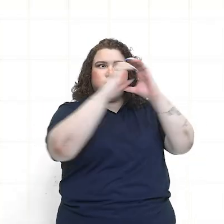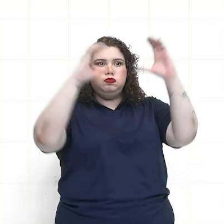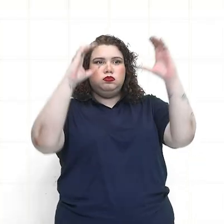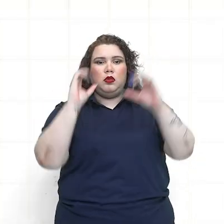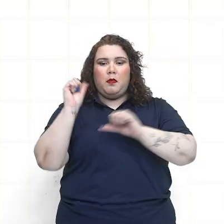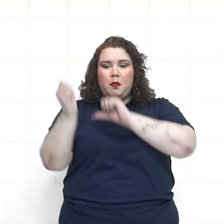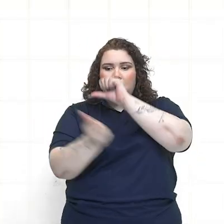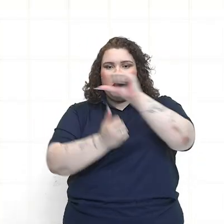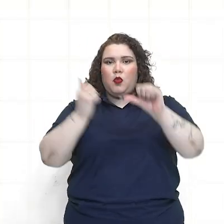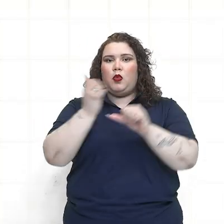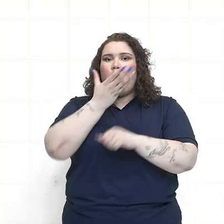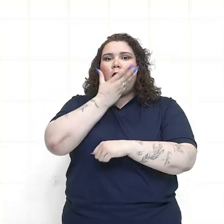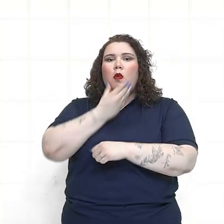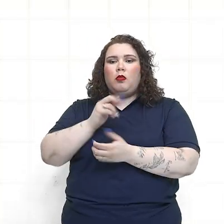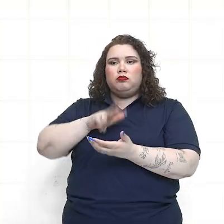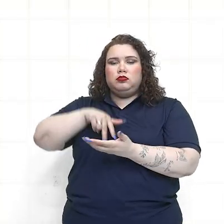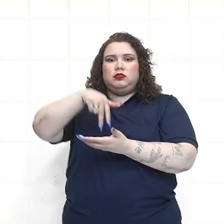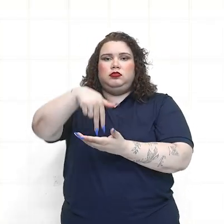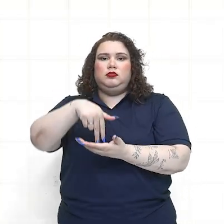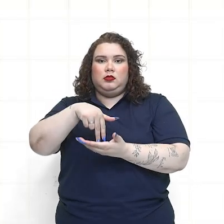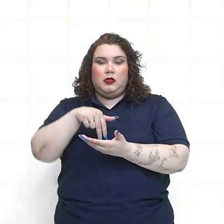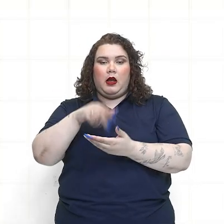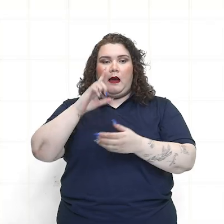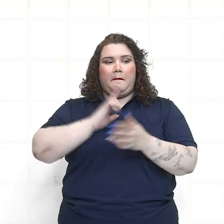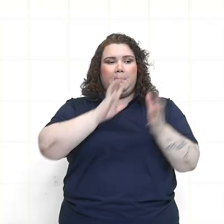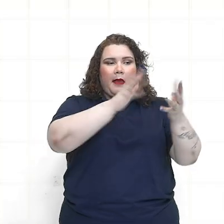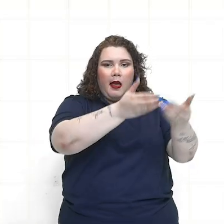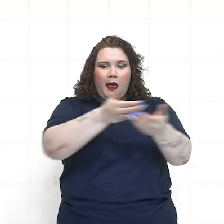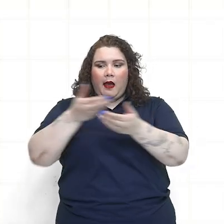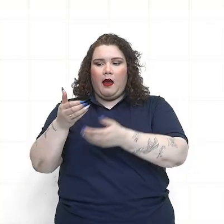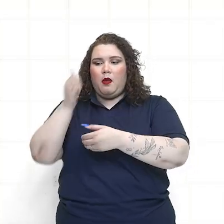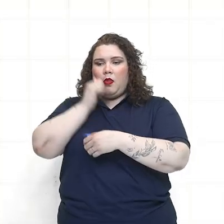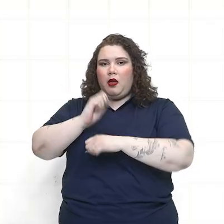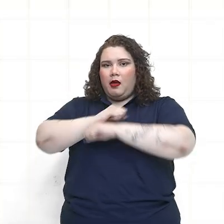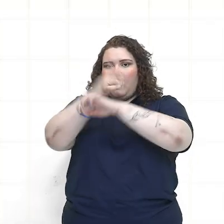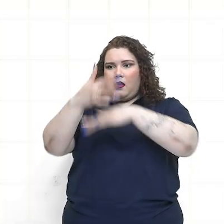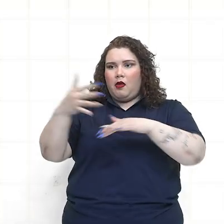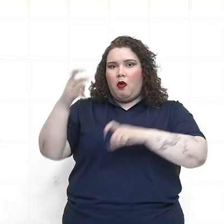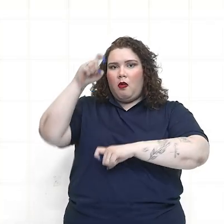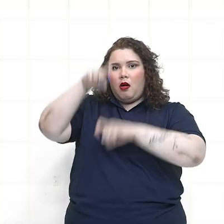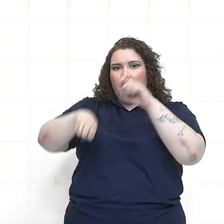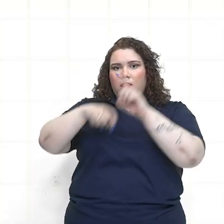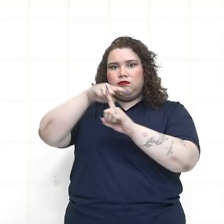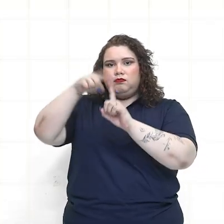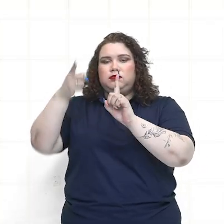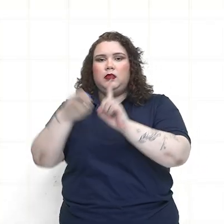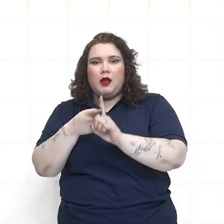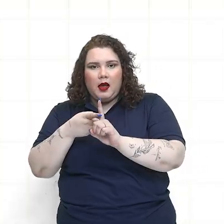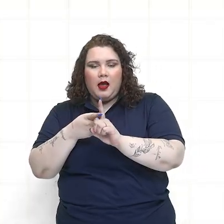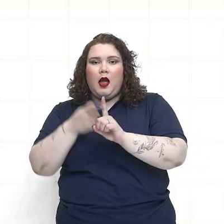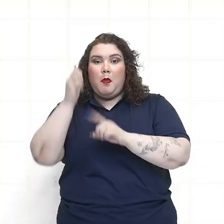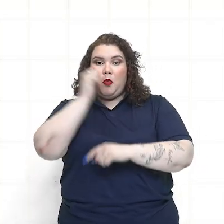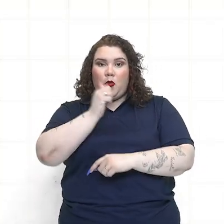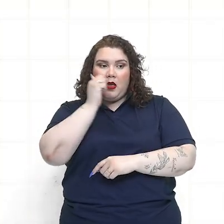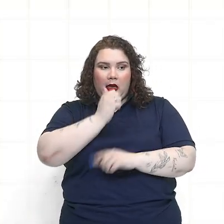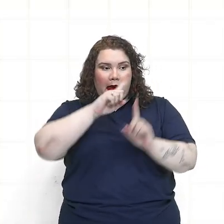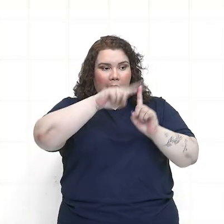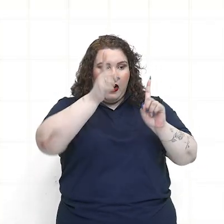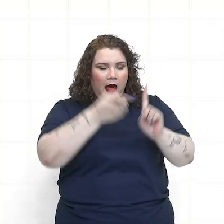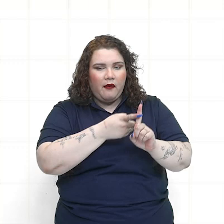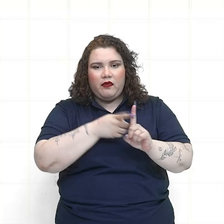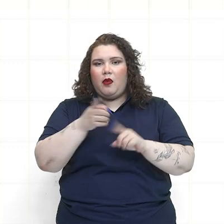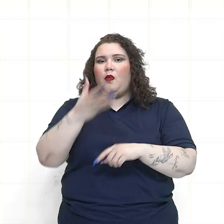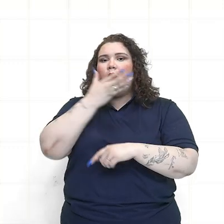levar a moça para o rio e a engravidar, o boto a abandona, transformando-se novamente em um animal na